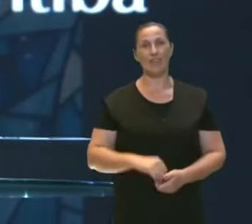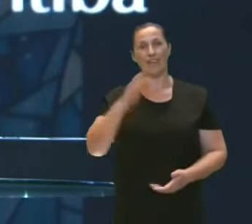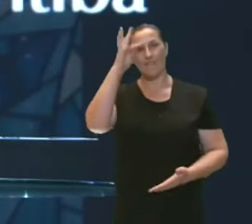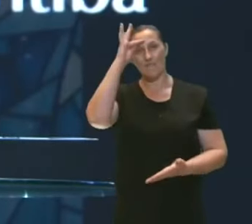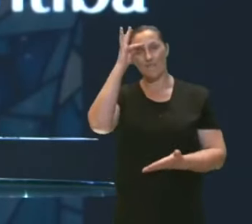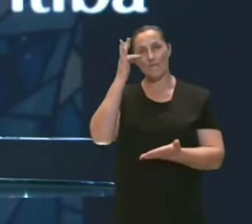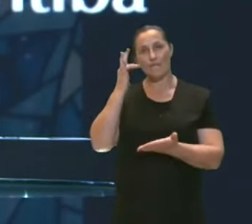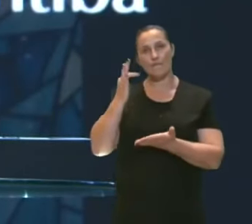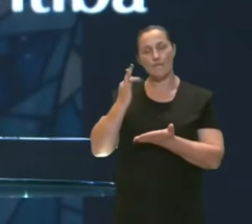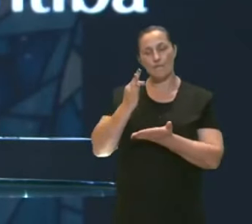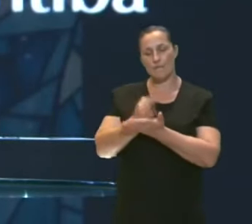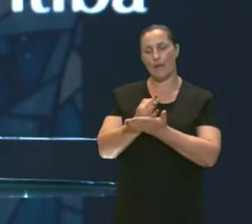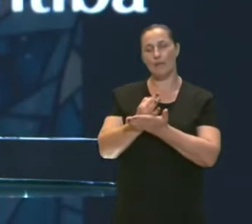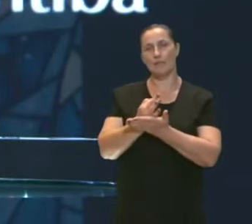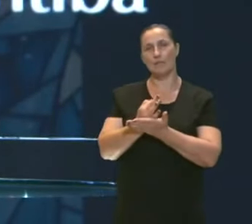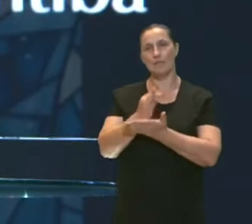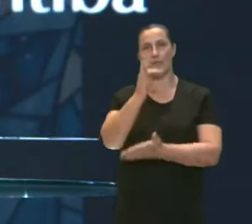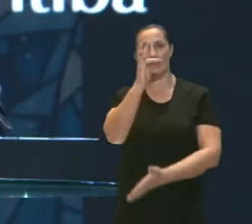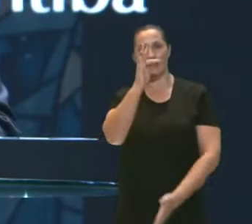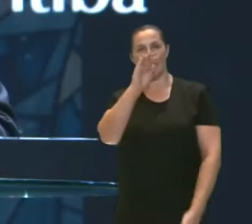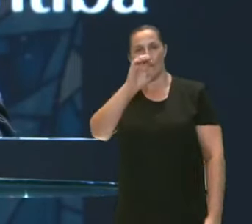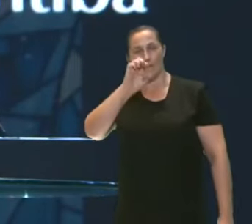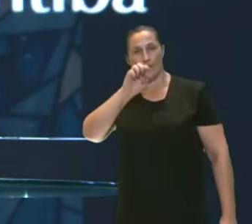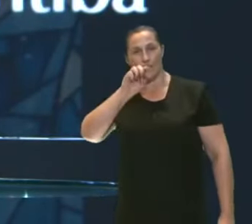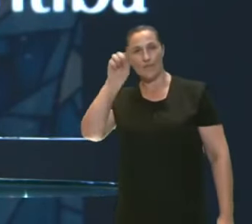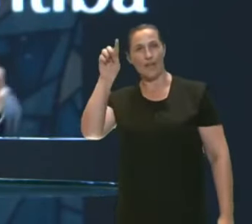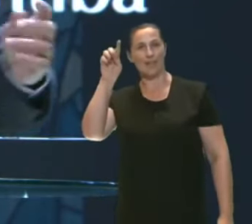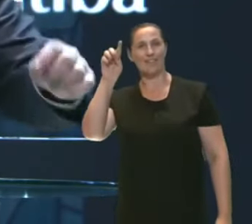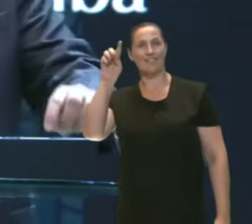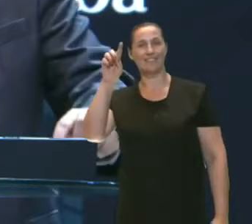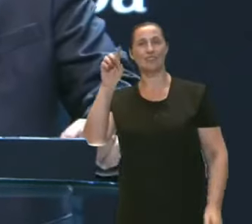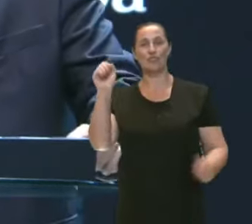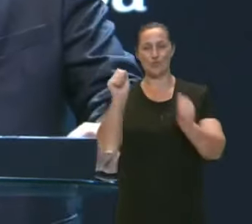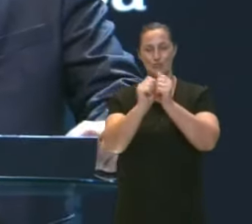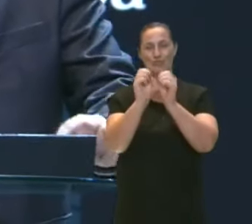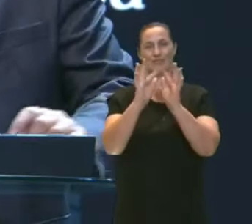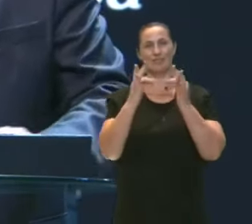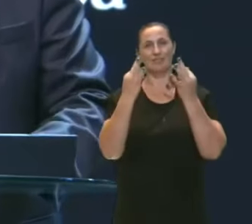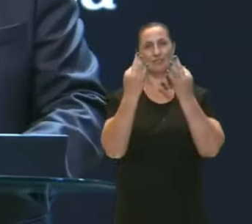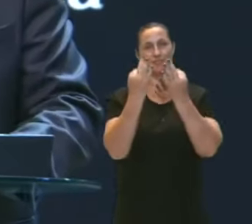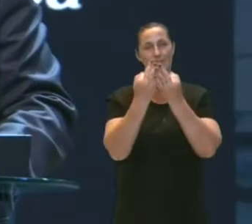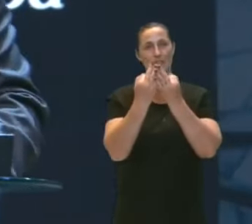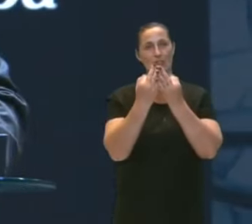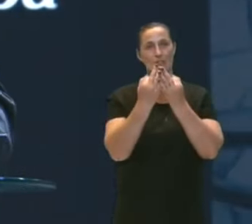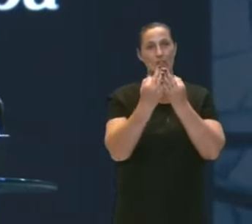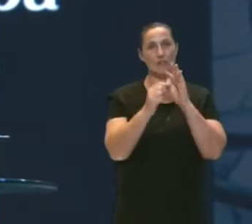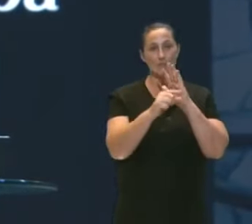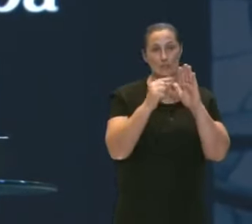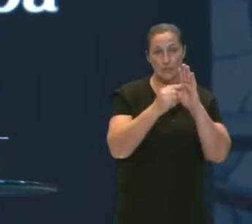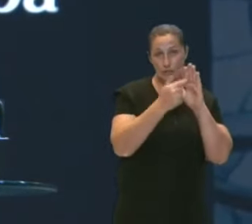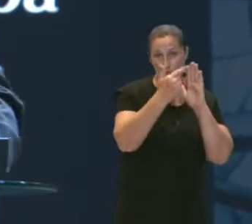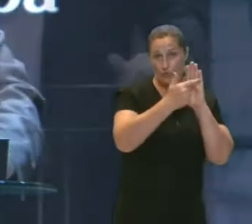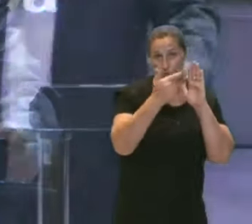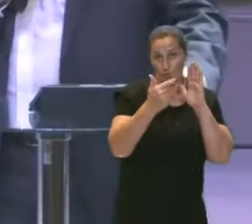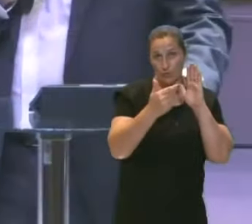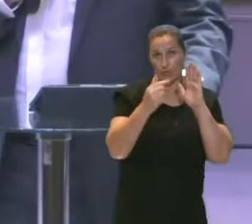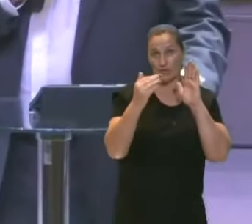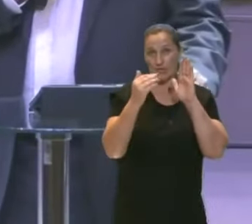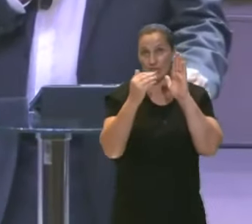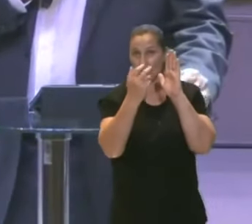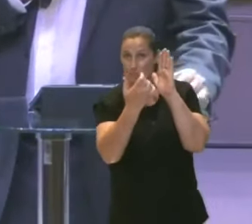a unidade da fé na nossa família. Versículos 22 até o 25. José ficou morando no